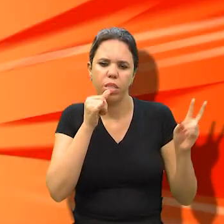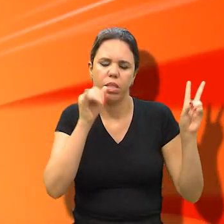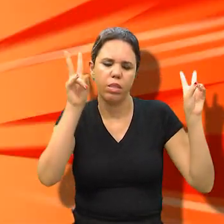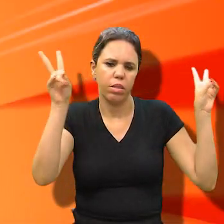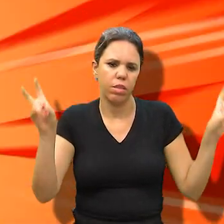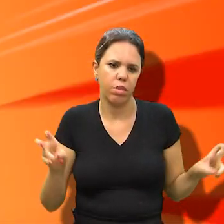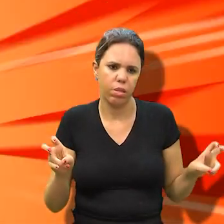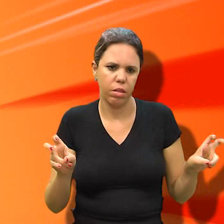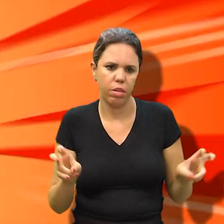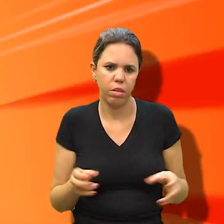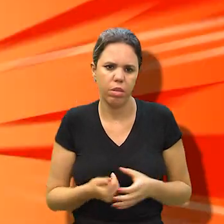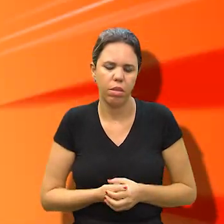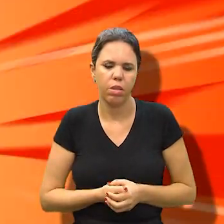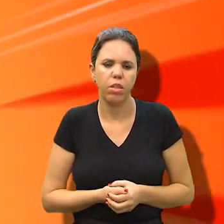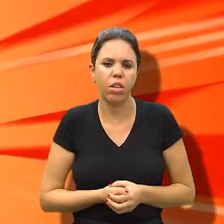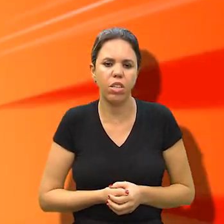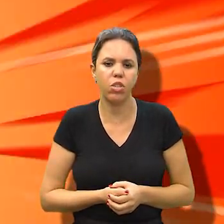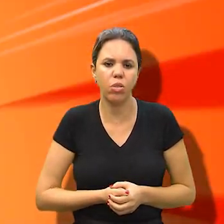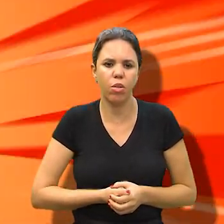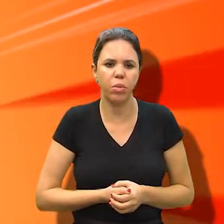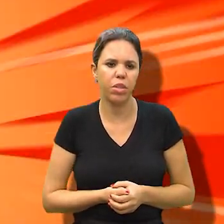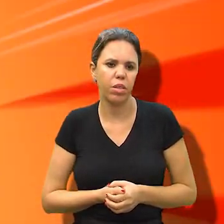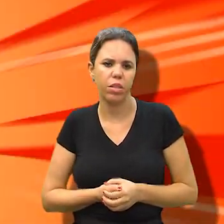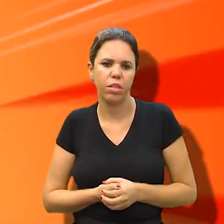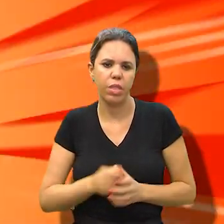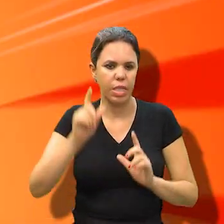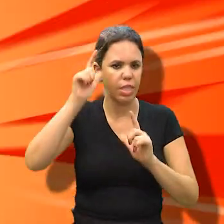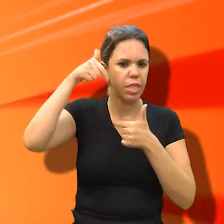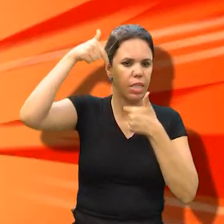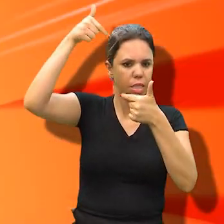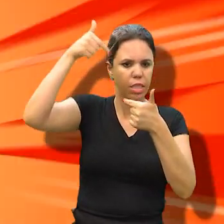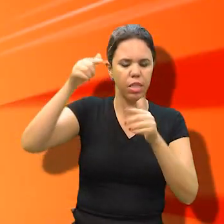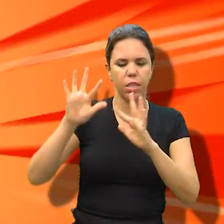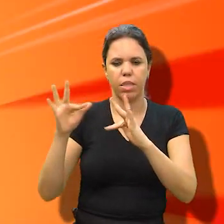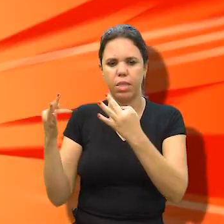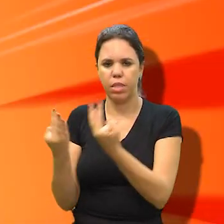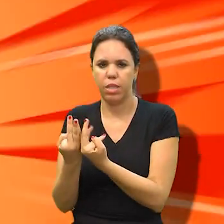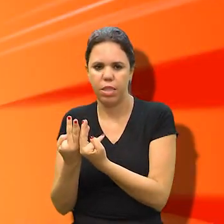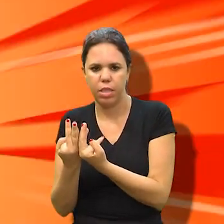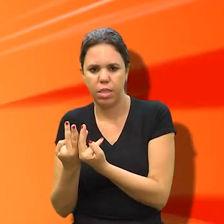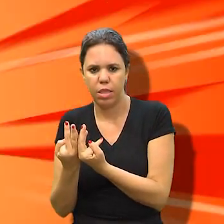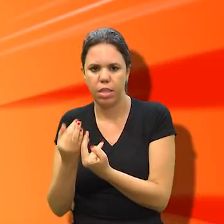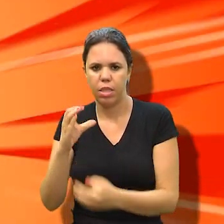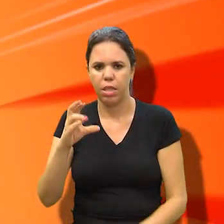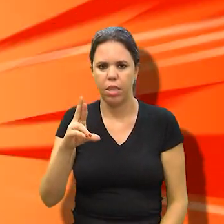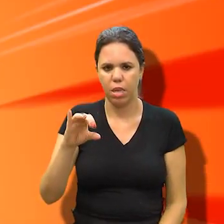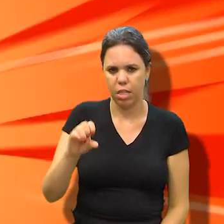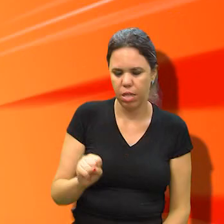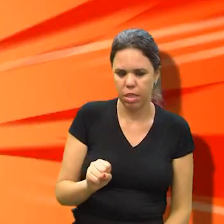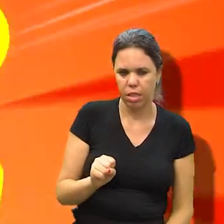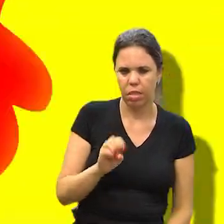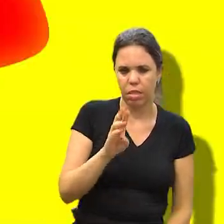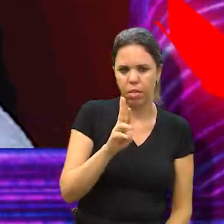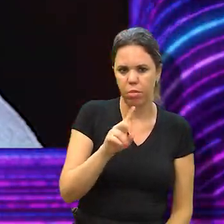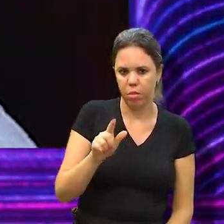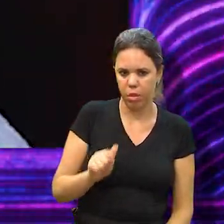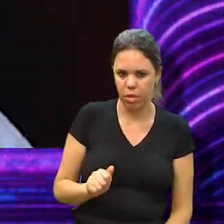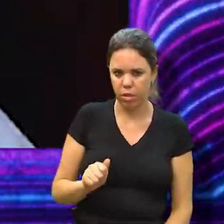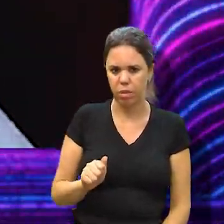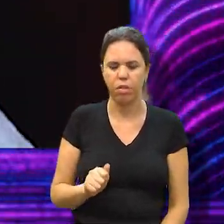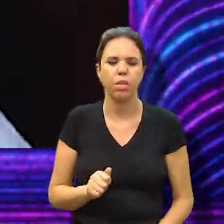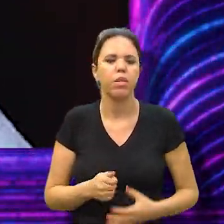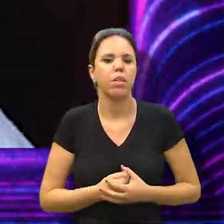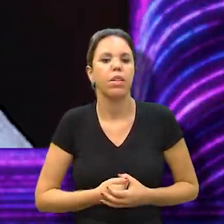falei sobre a relação dos personagens principais, da Cris e do Bryce, e também a